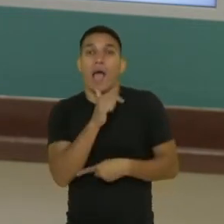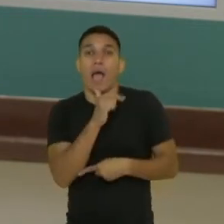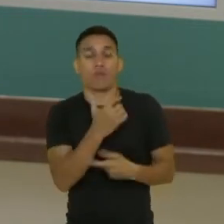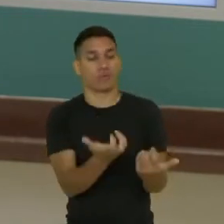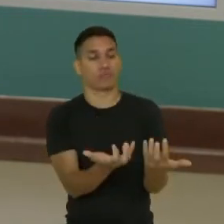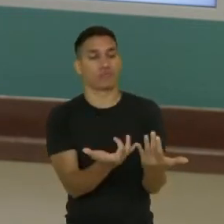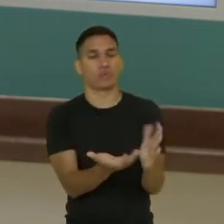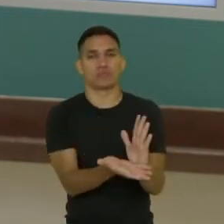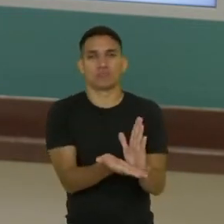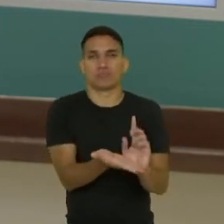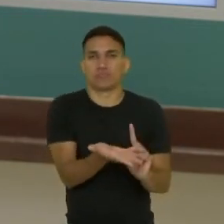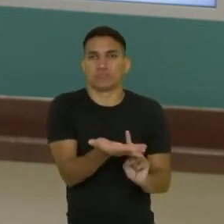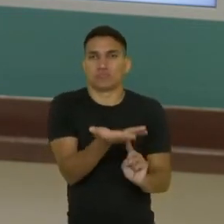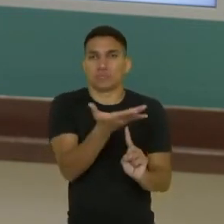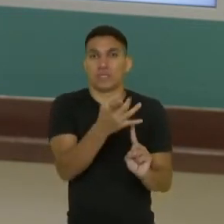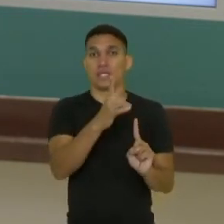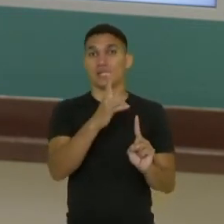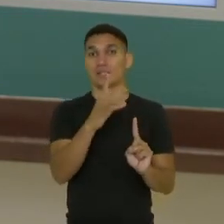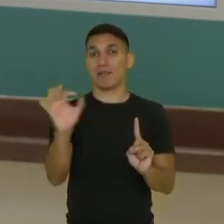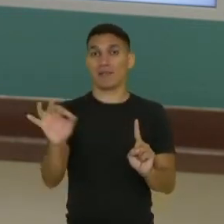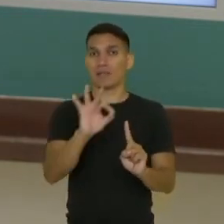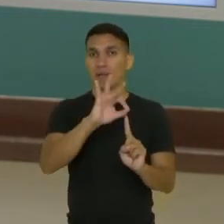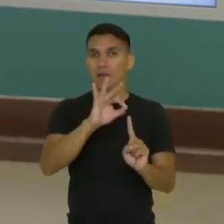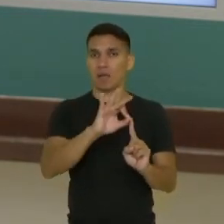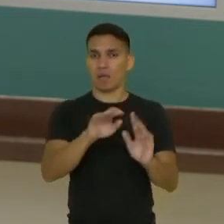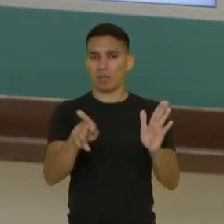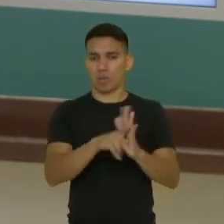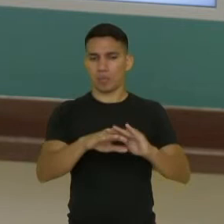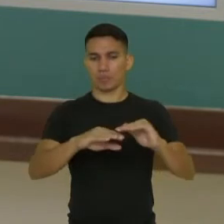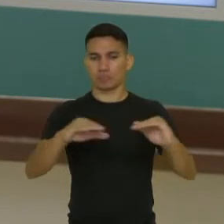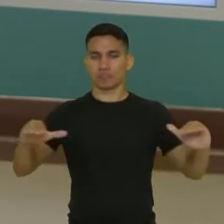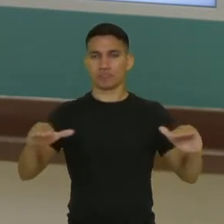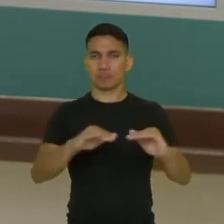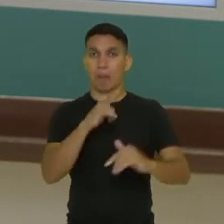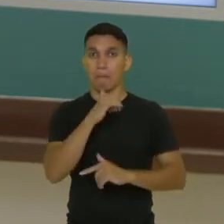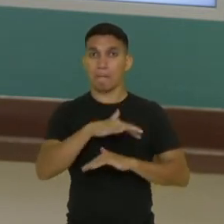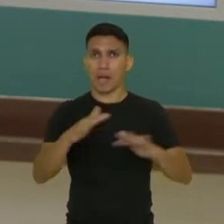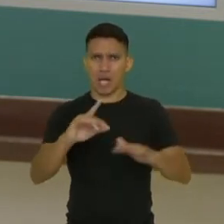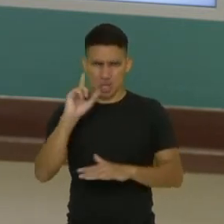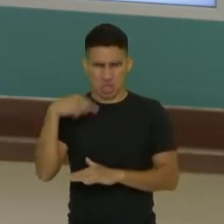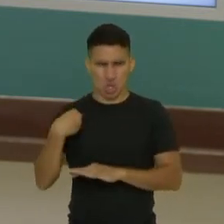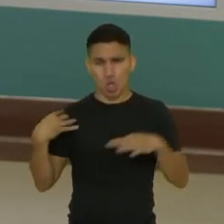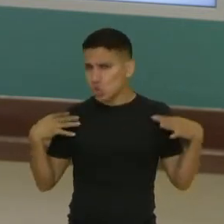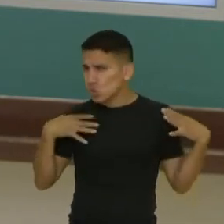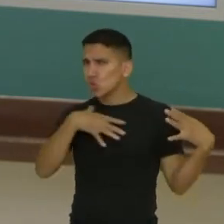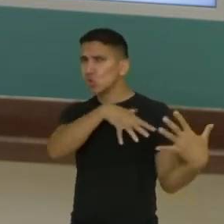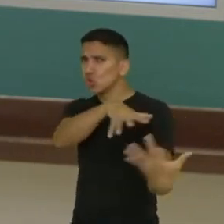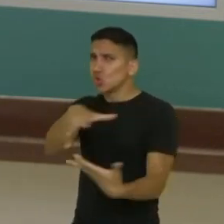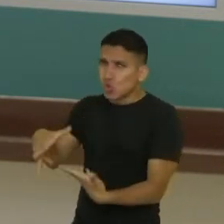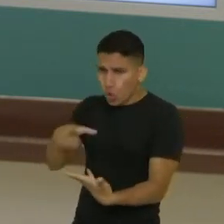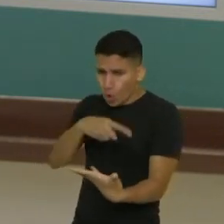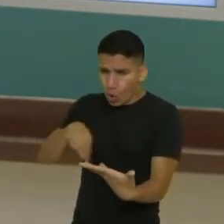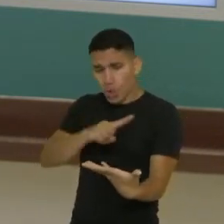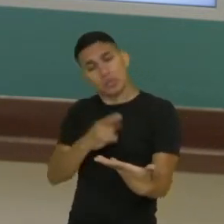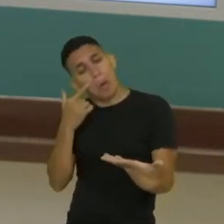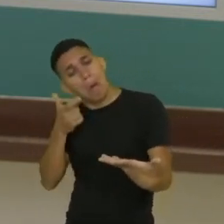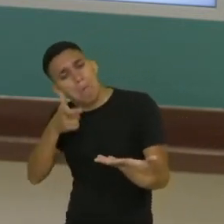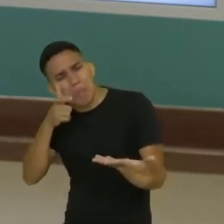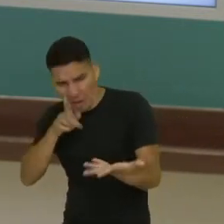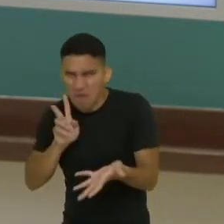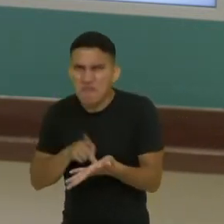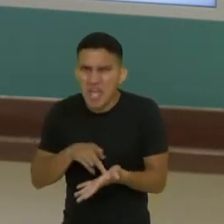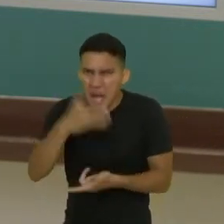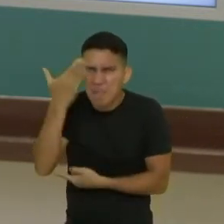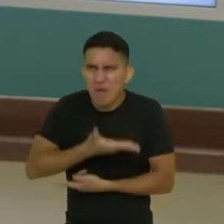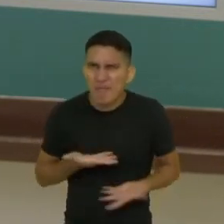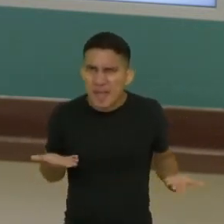100 graus a nível do mar. Nós fomos, né, em todo o nível do mar para observar, né, se a água